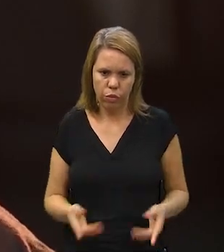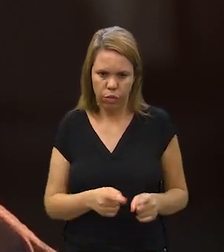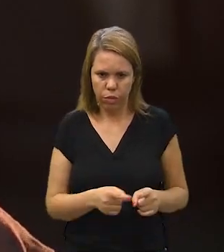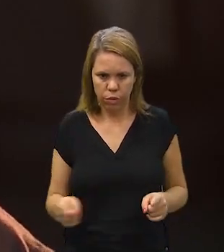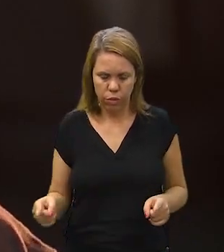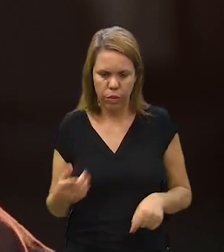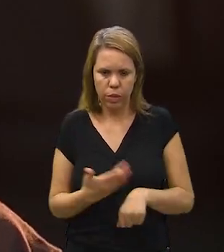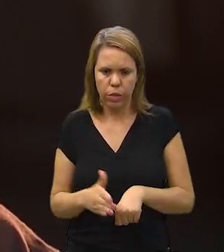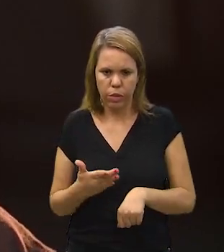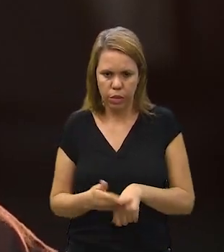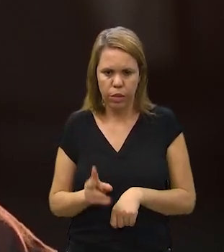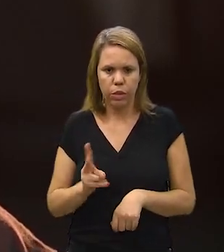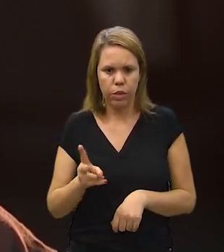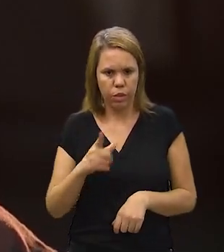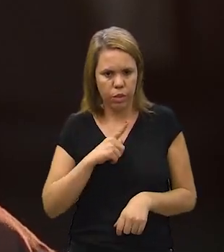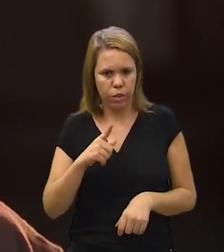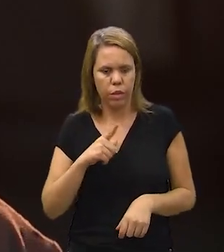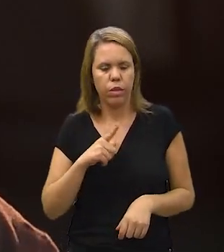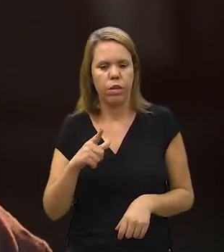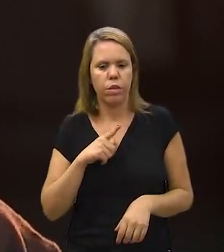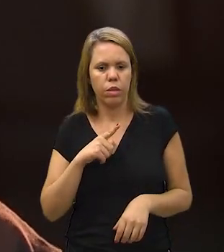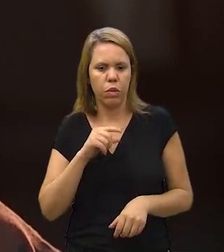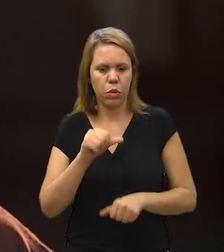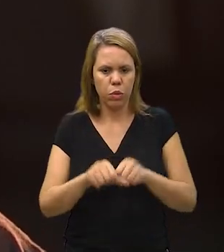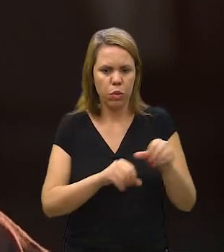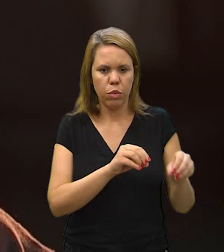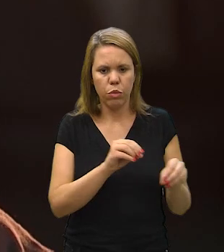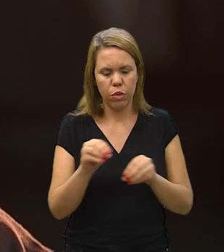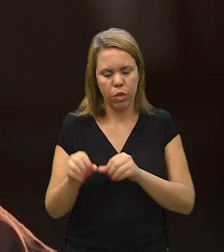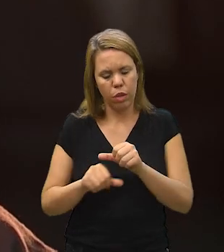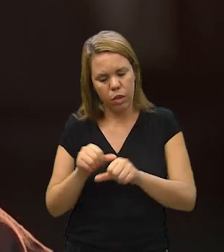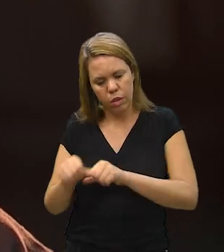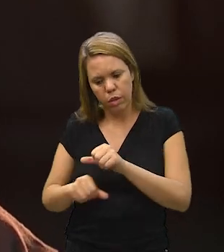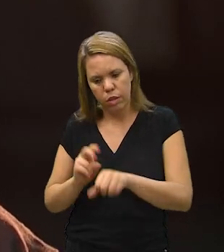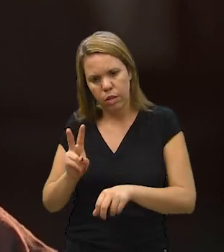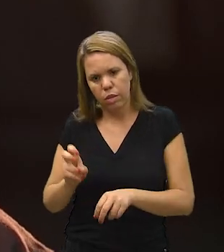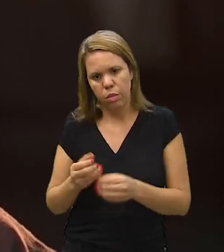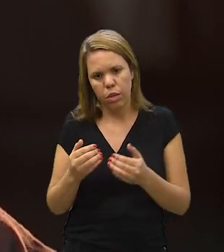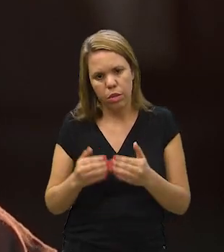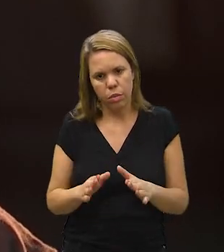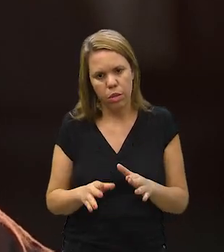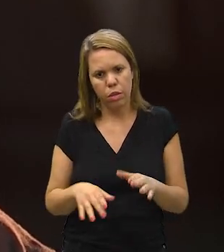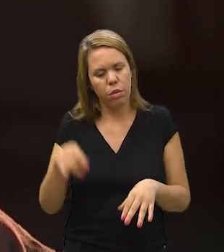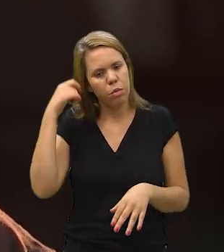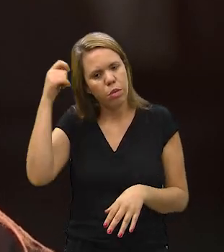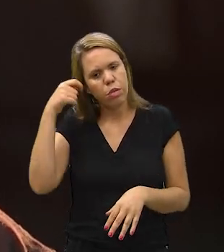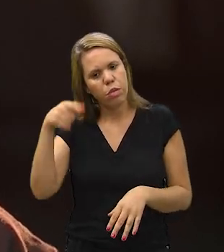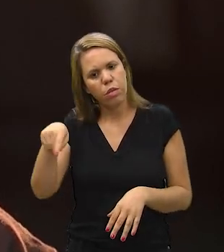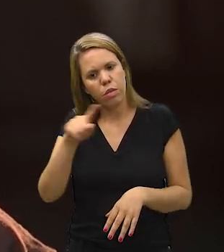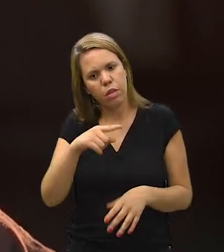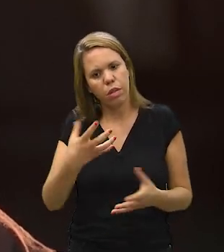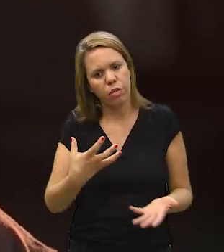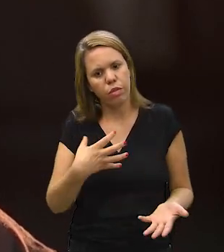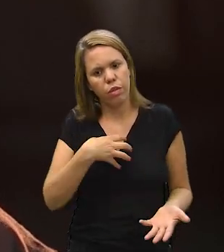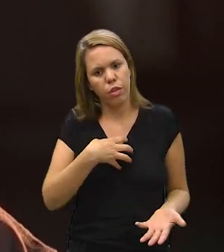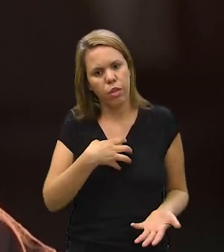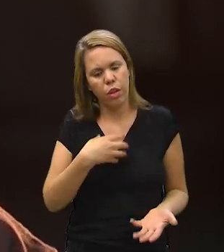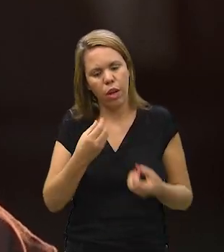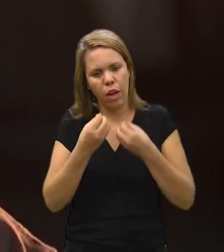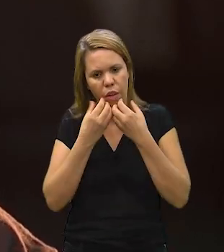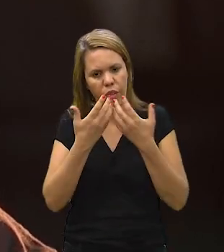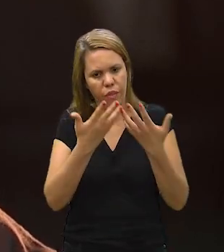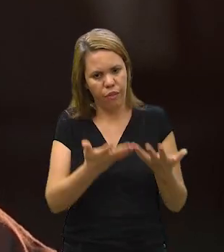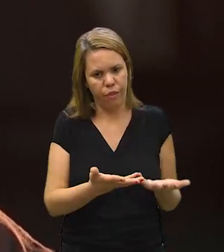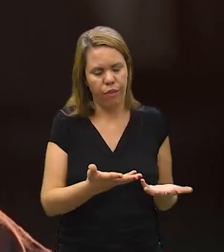porque durante os ensaios sempre acabou tendo tipo, uma mudança ali, uma mudança aqui. Eu sempre deixo muito aberto para os atores, se eles não sentem que uma